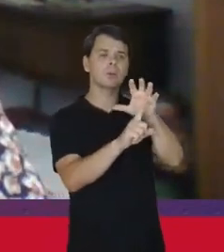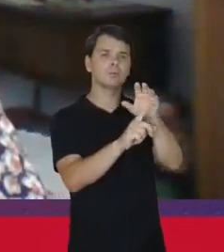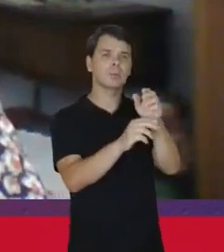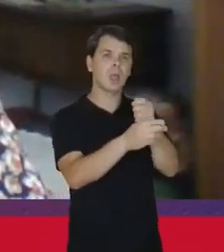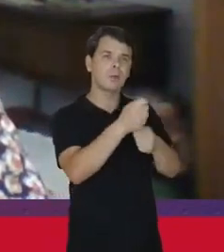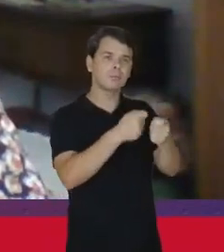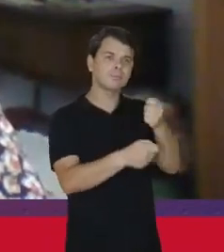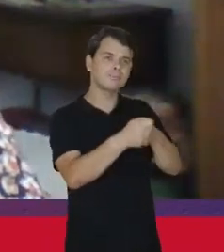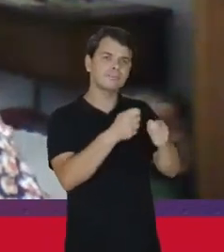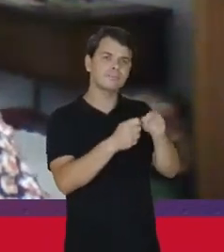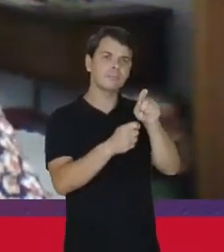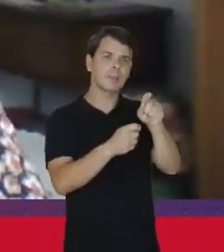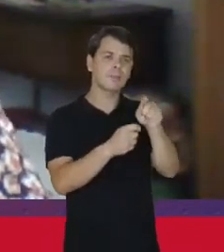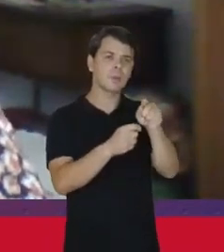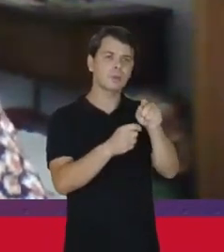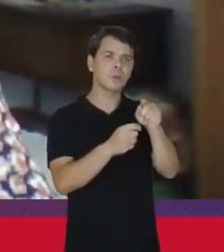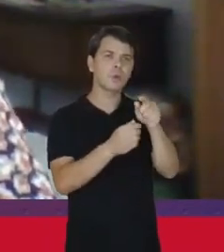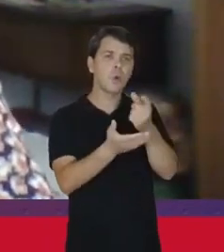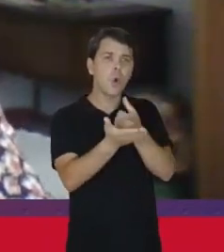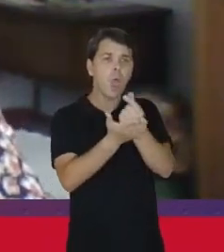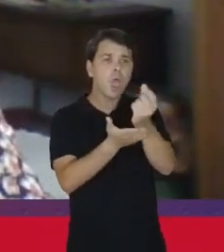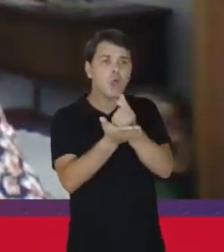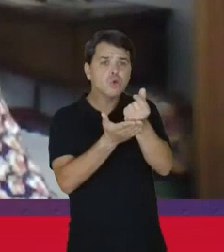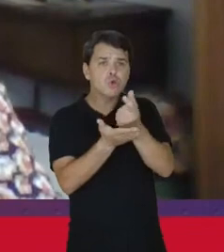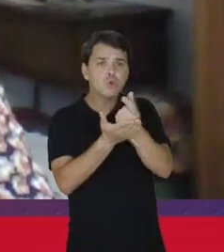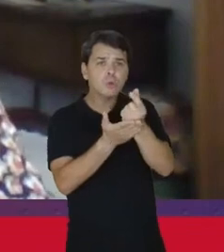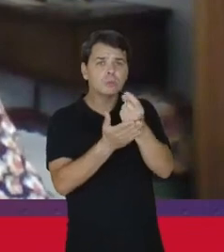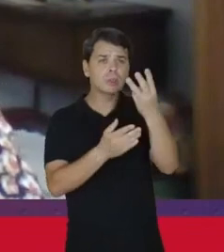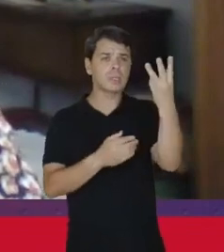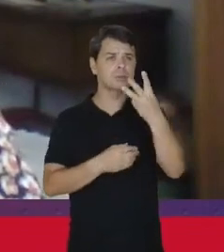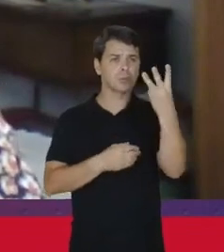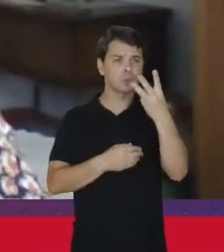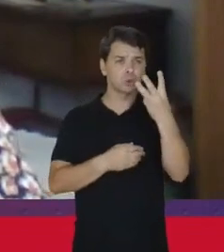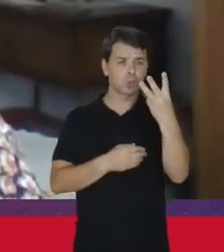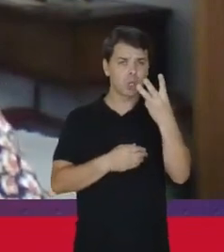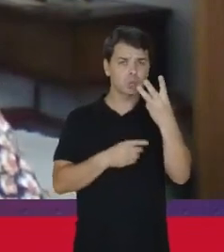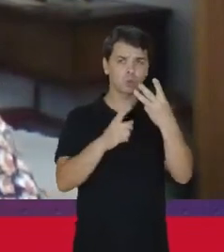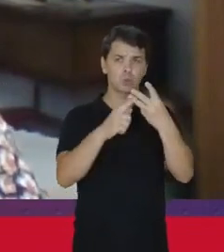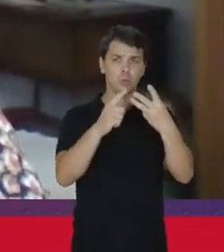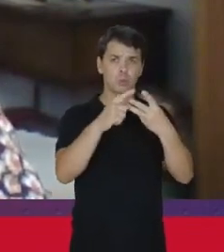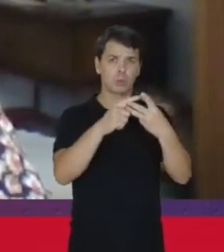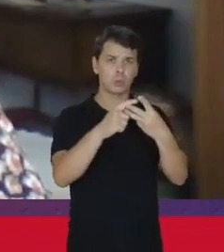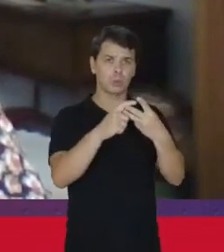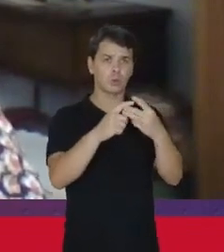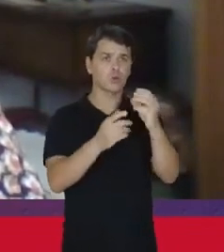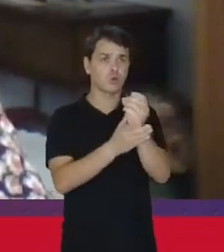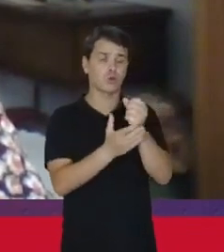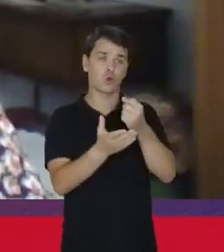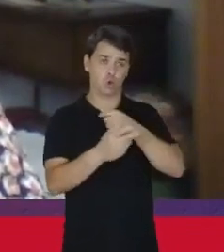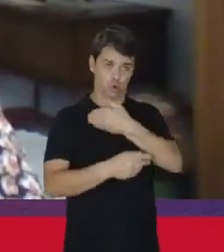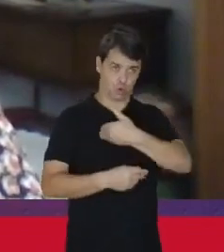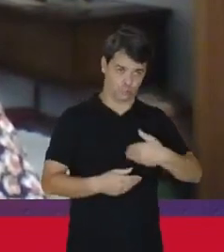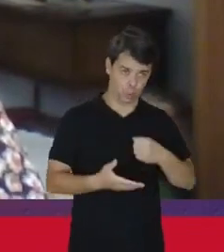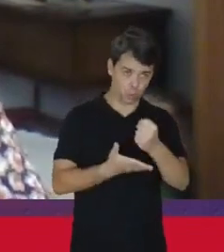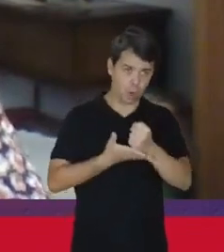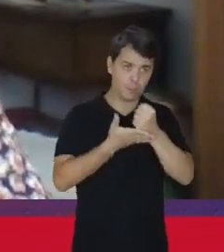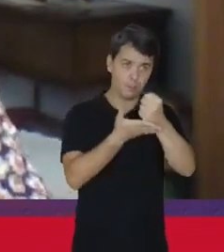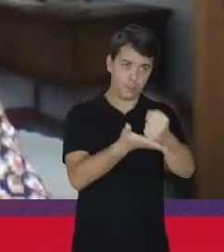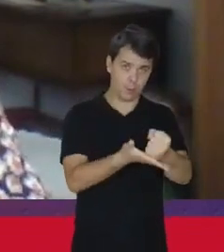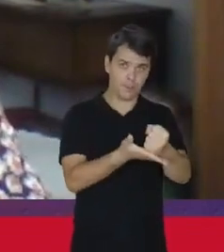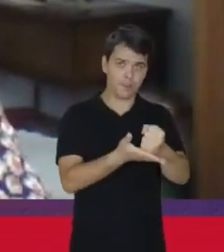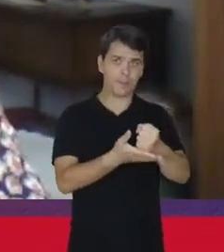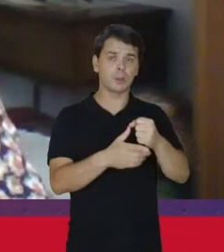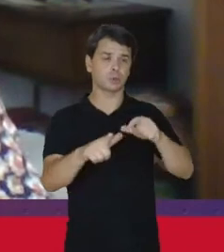Seguridade Social, o orçamento é composto por 3 contribuições. As contribuições do governo,